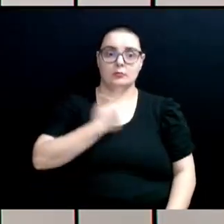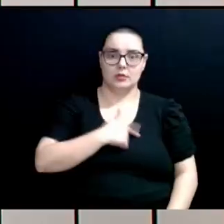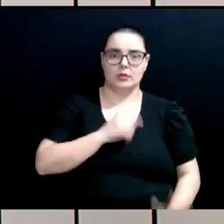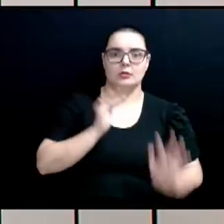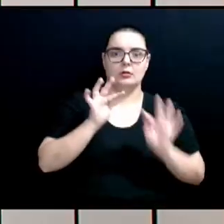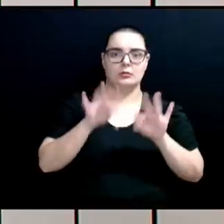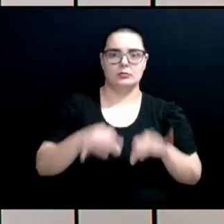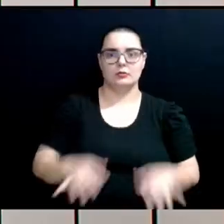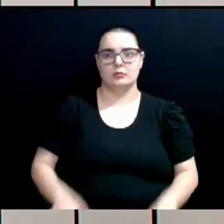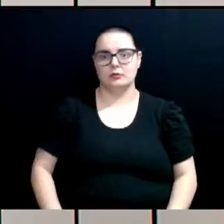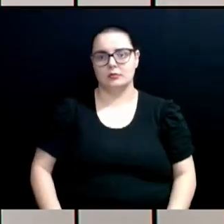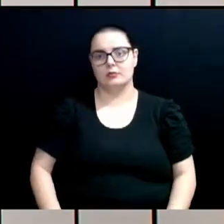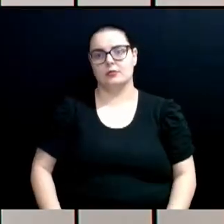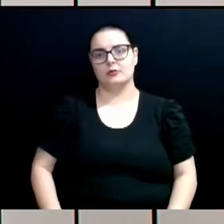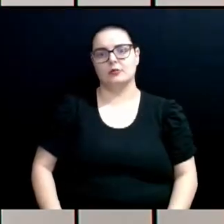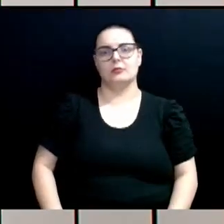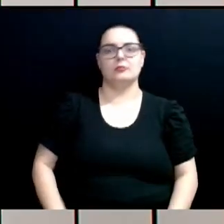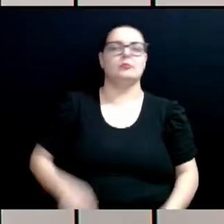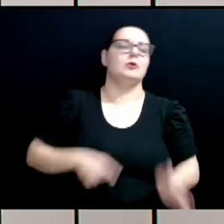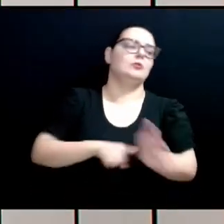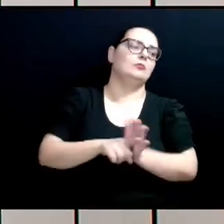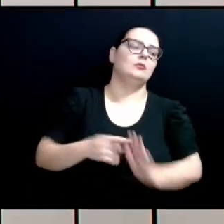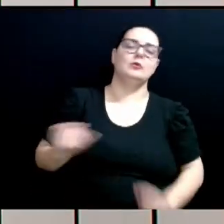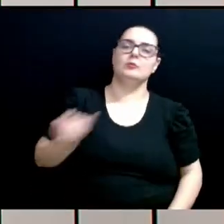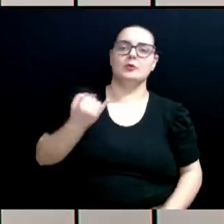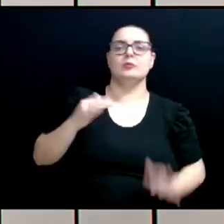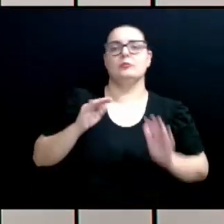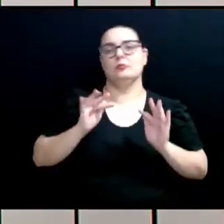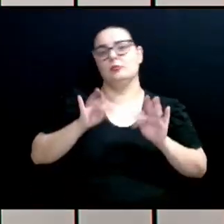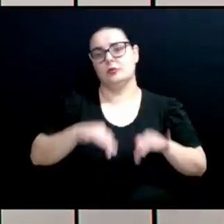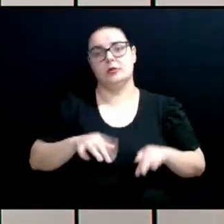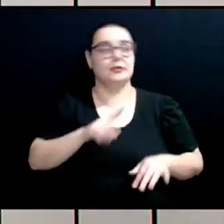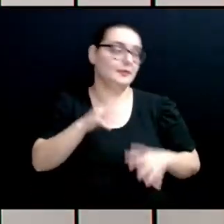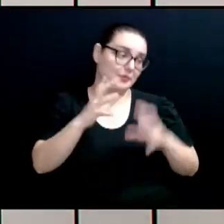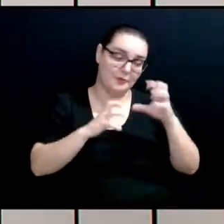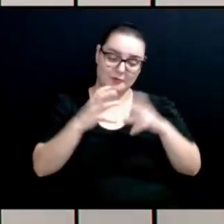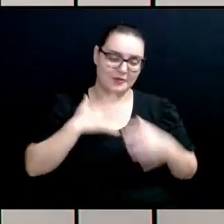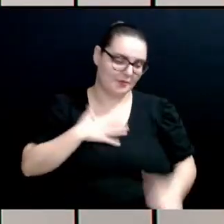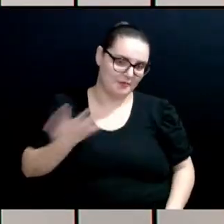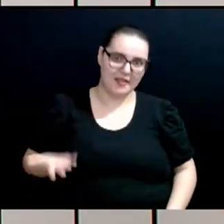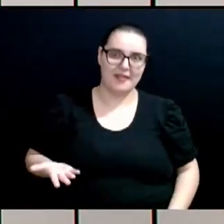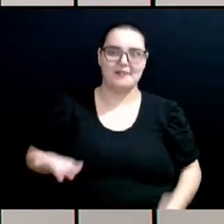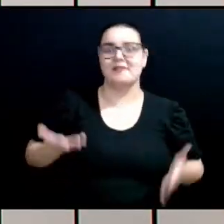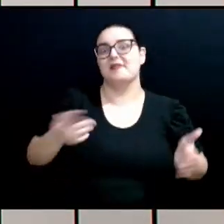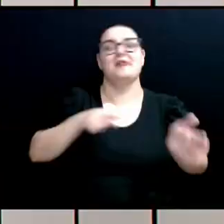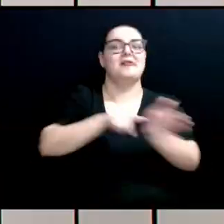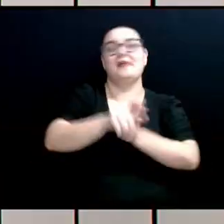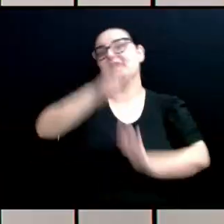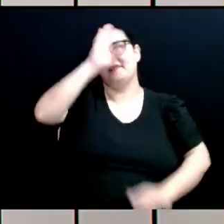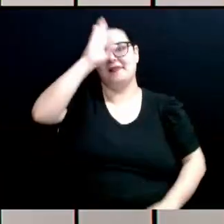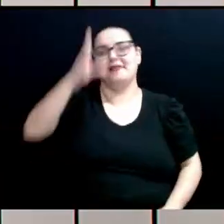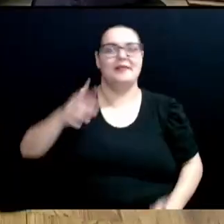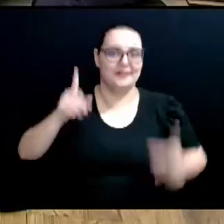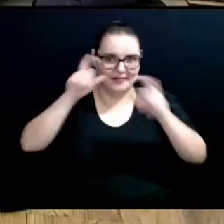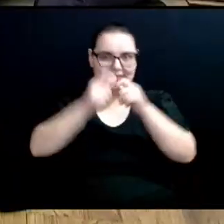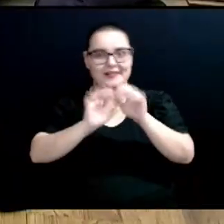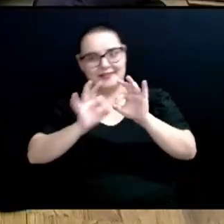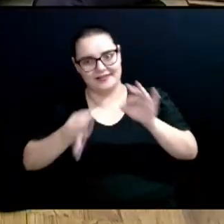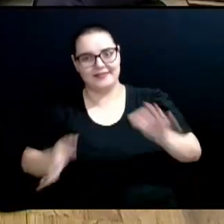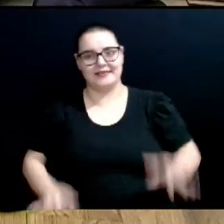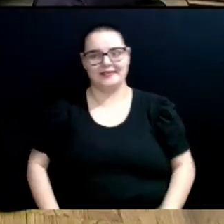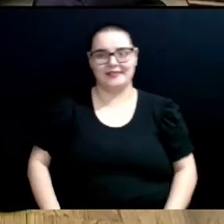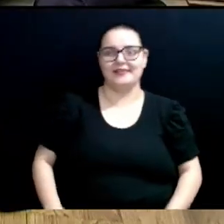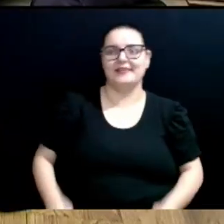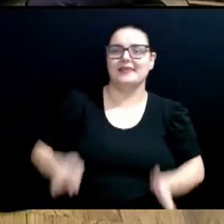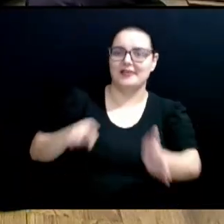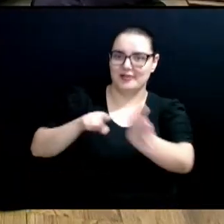questão importantíssima por último. Então não briguem comigo, tá? Porque vocês vão falar, pô, mas é uma pergunta complexa, grande. Pergunta difícil ao professor